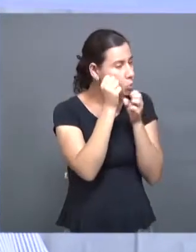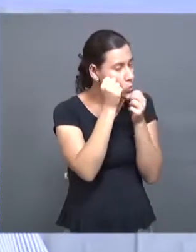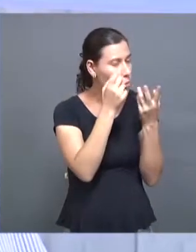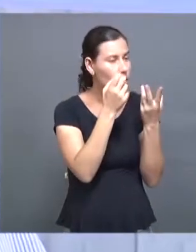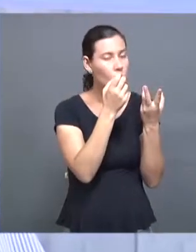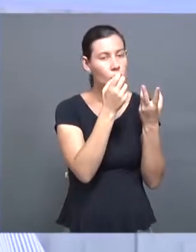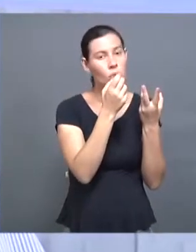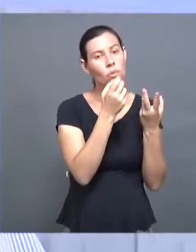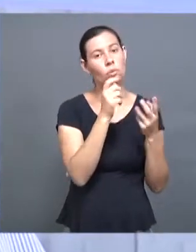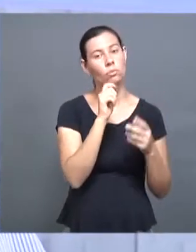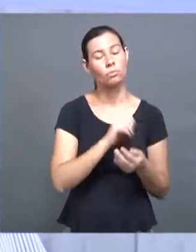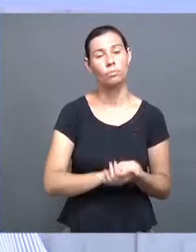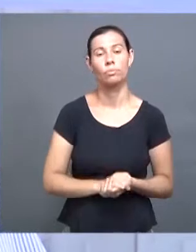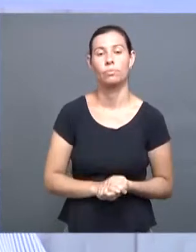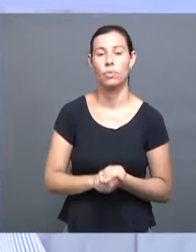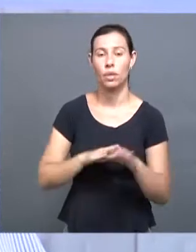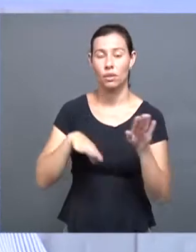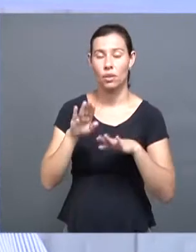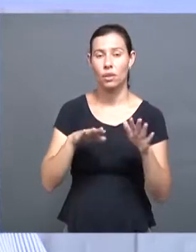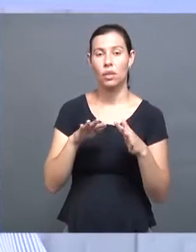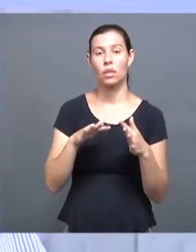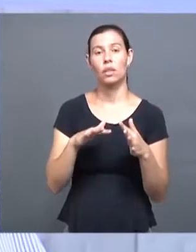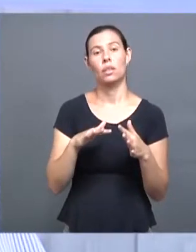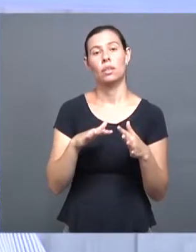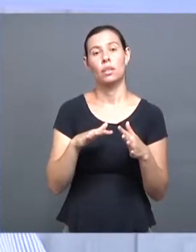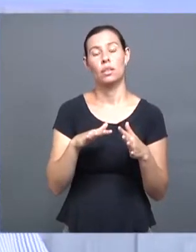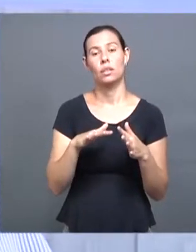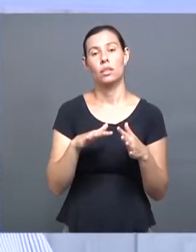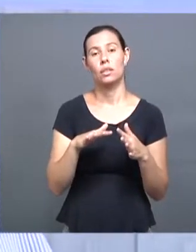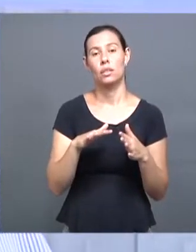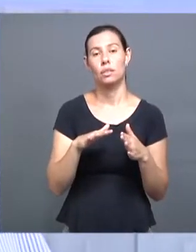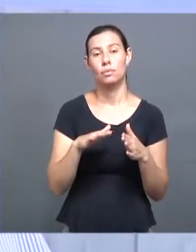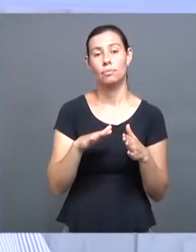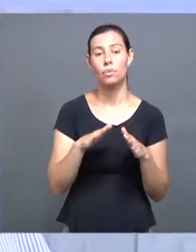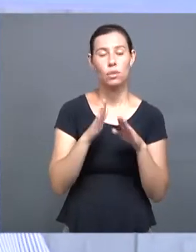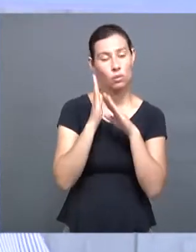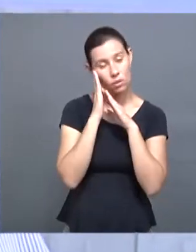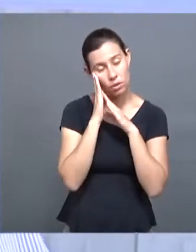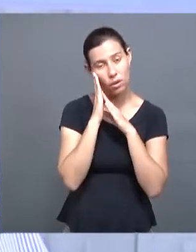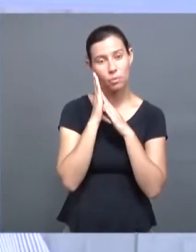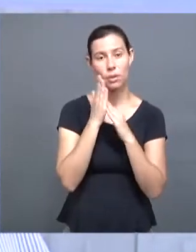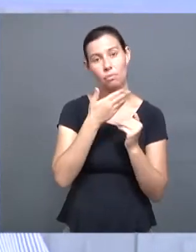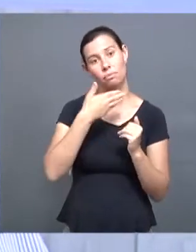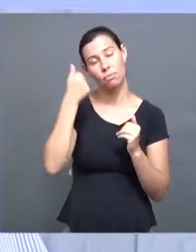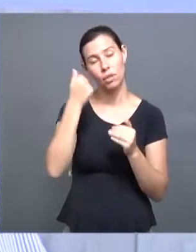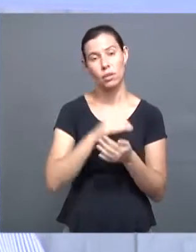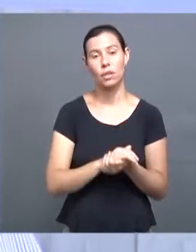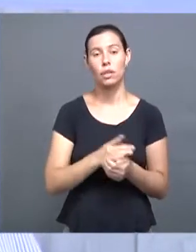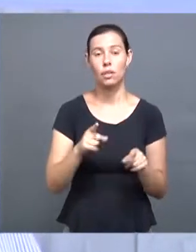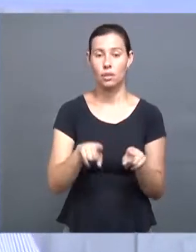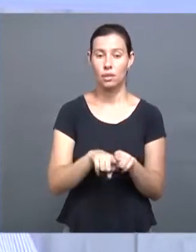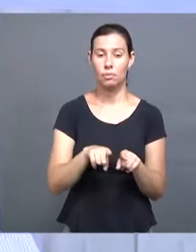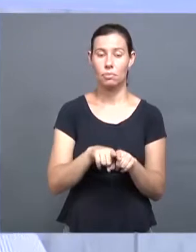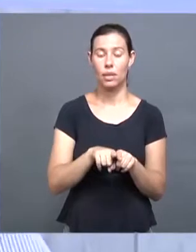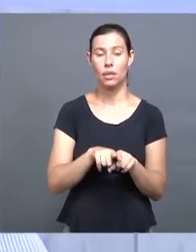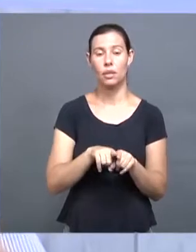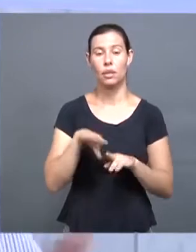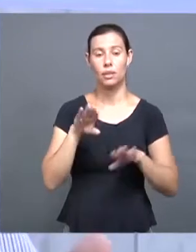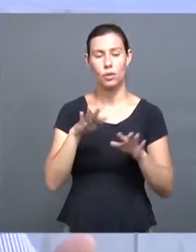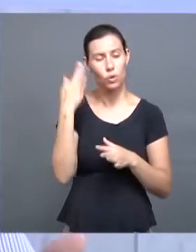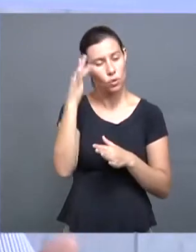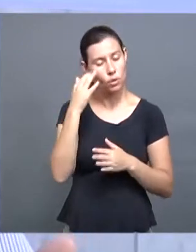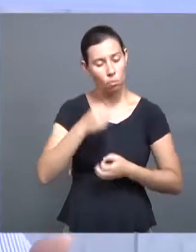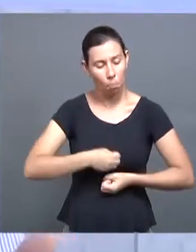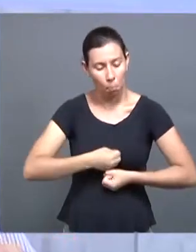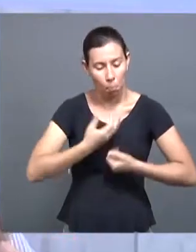quando vomita melhora a dor. Ou quando depois de dormir, descansar, melhora da dor. Porque são sintomas típicos desse tipo de dor de cabeça, que é uma das